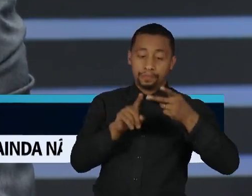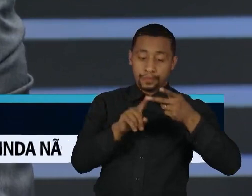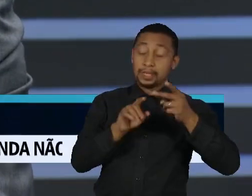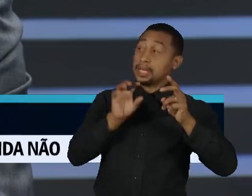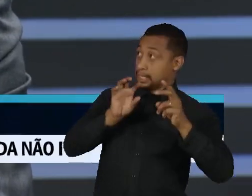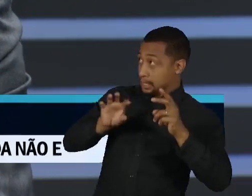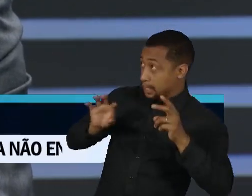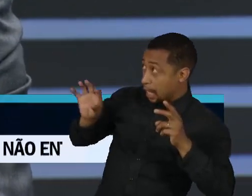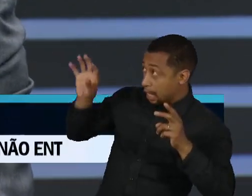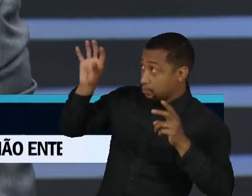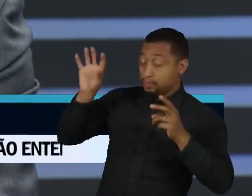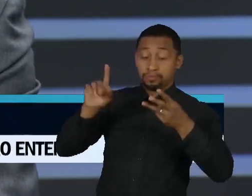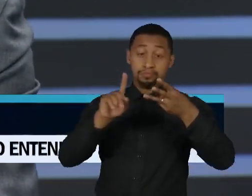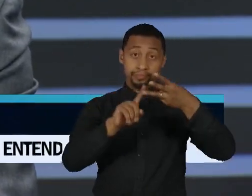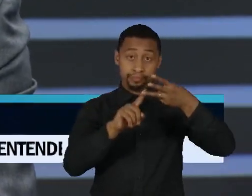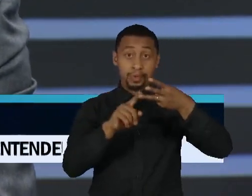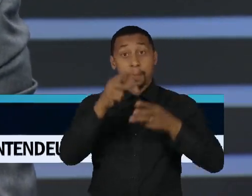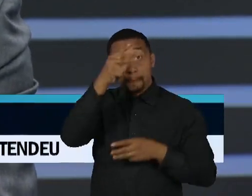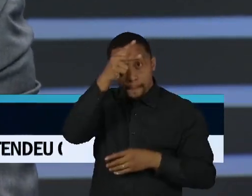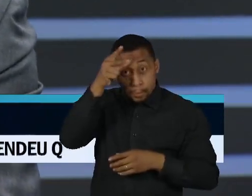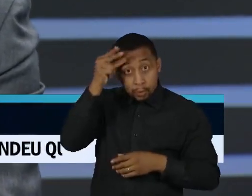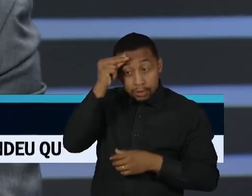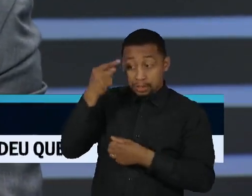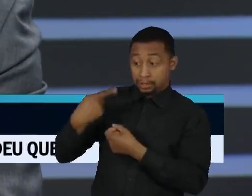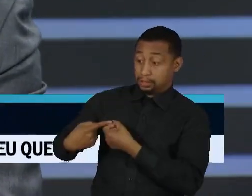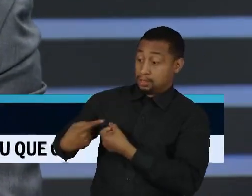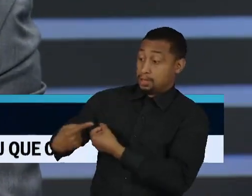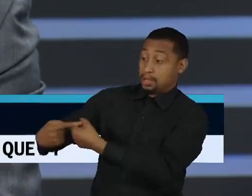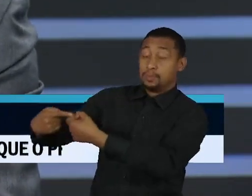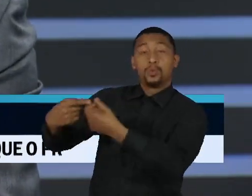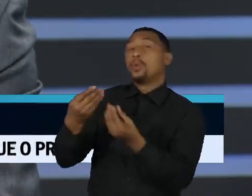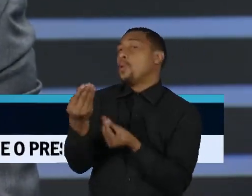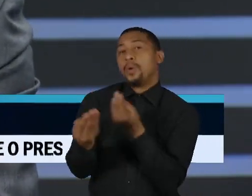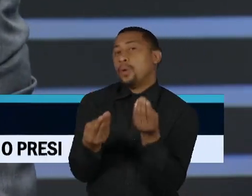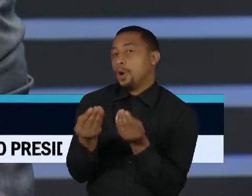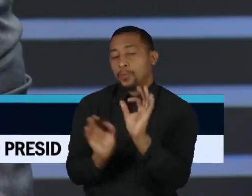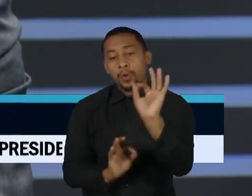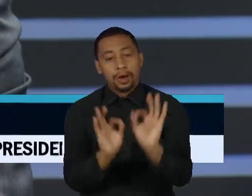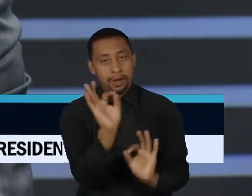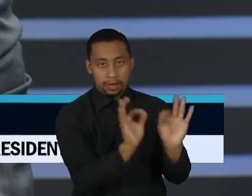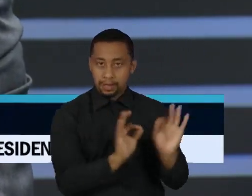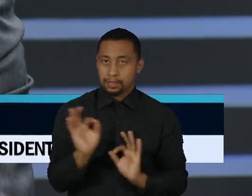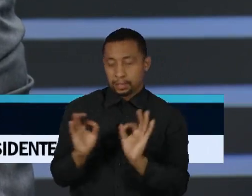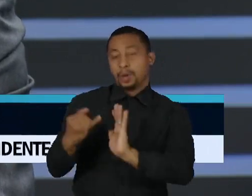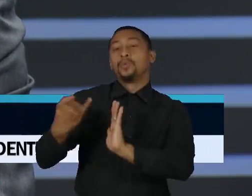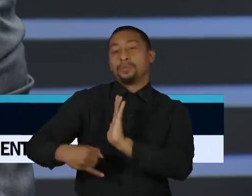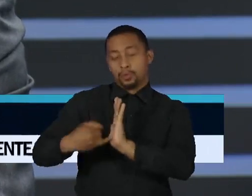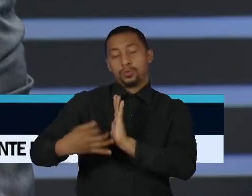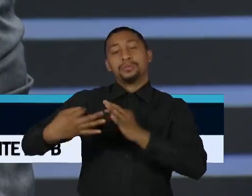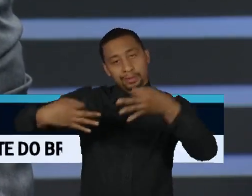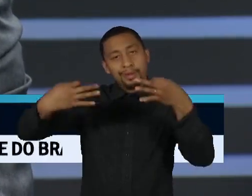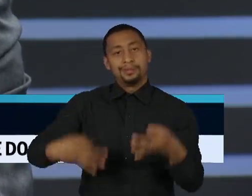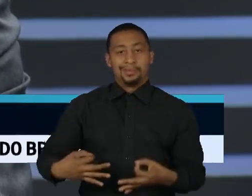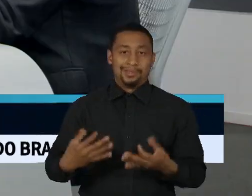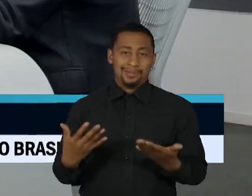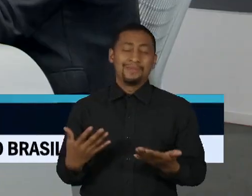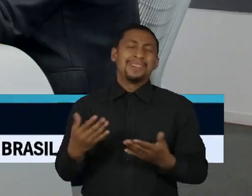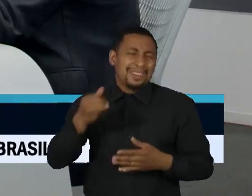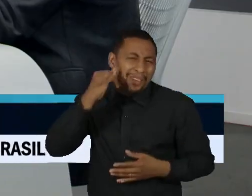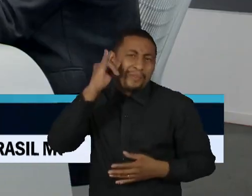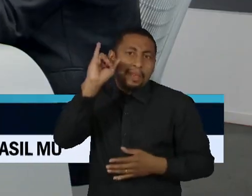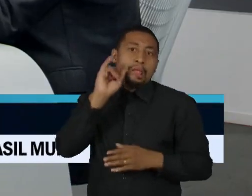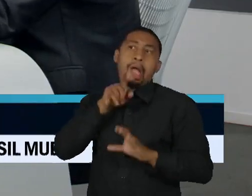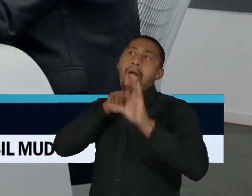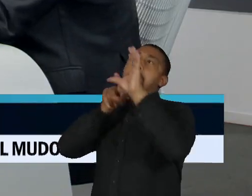é um primeiro passo muito bom outro também dado você desconstitucionaliza parte da questão tributária jogando para